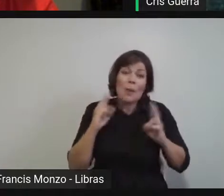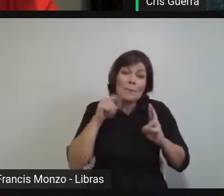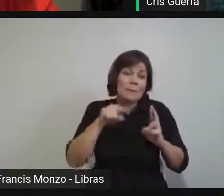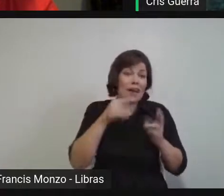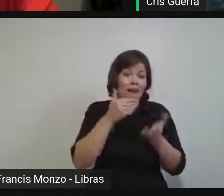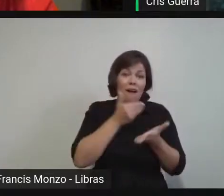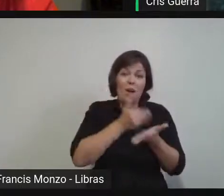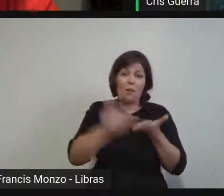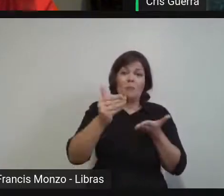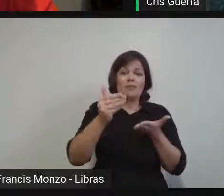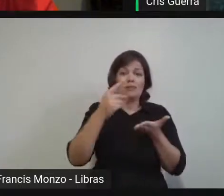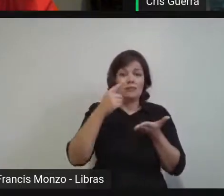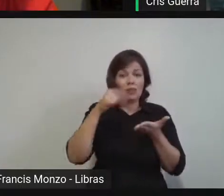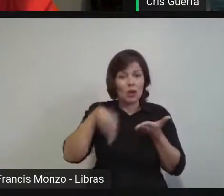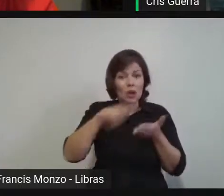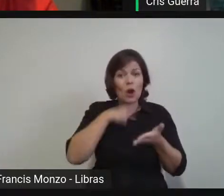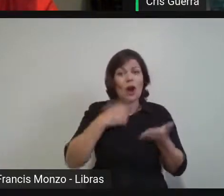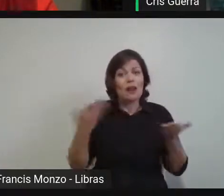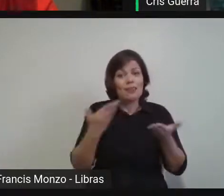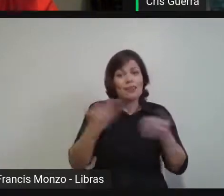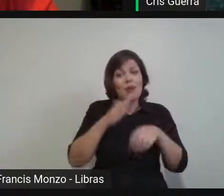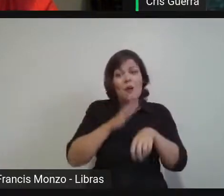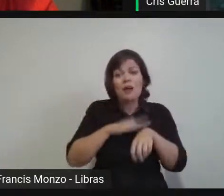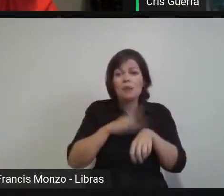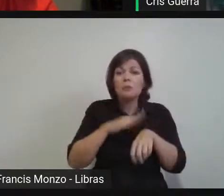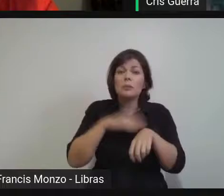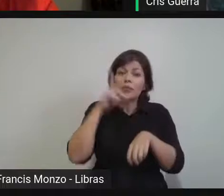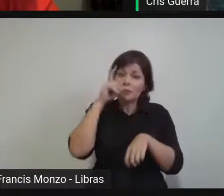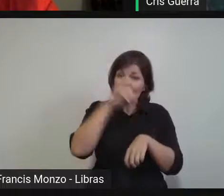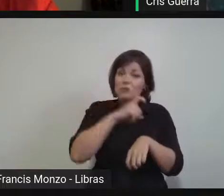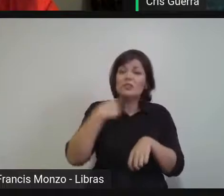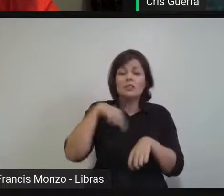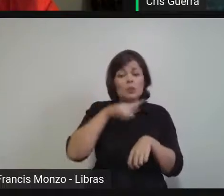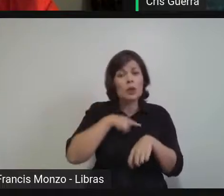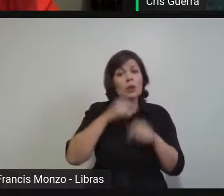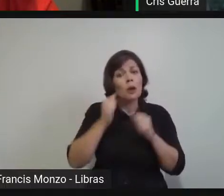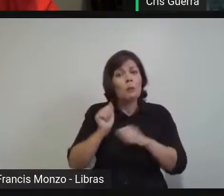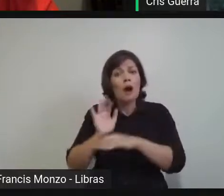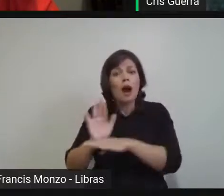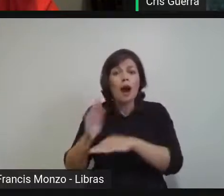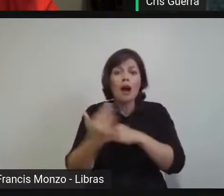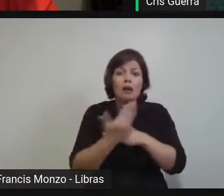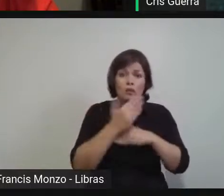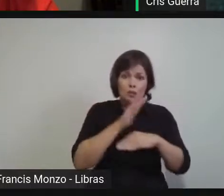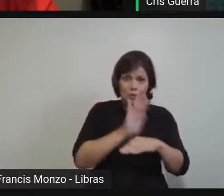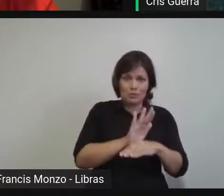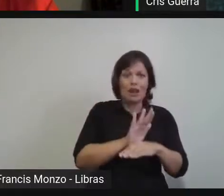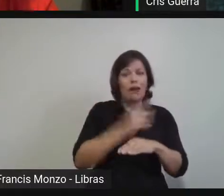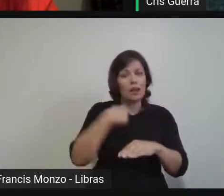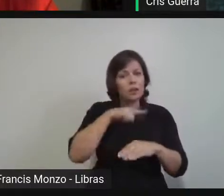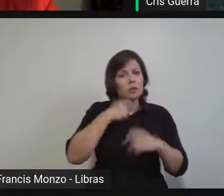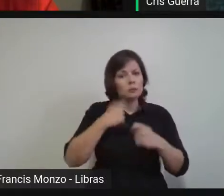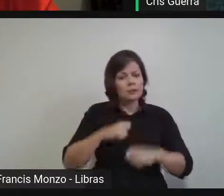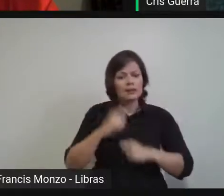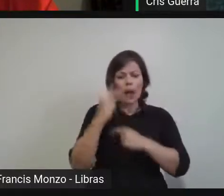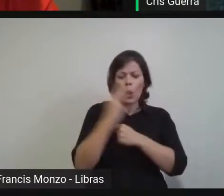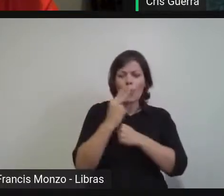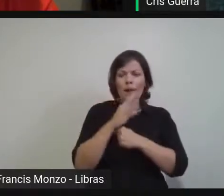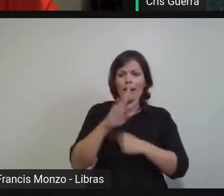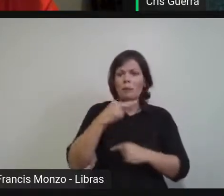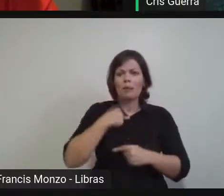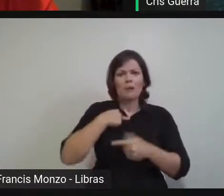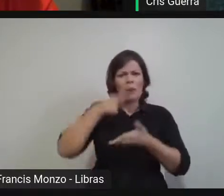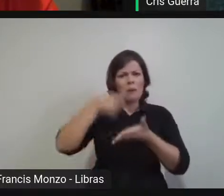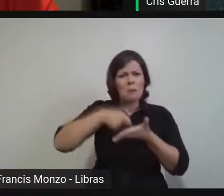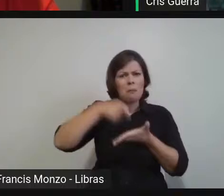nesse momento, que é um momento delicado. A gente tem autocuidado, mas também não se cobre tanto nem o autocuidado. Recentemente eu